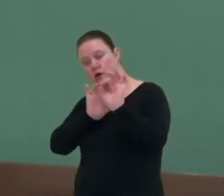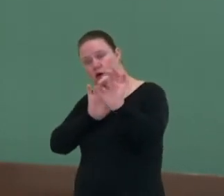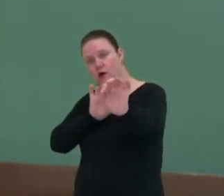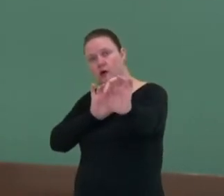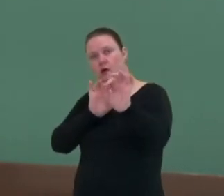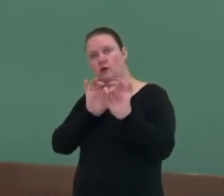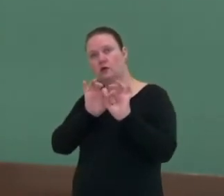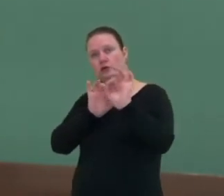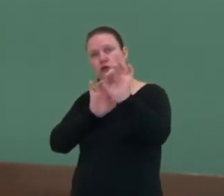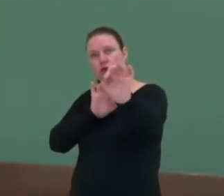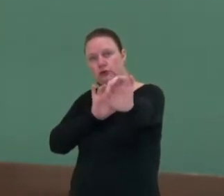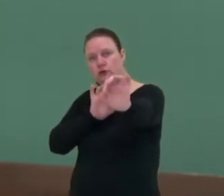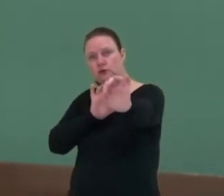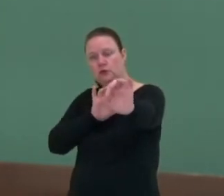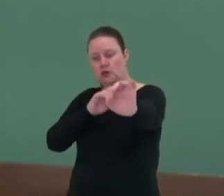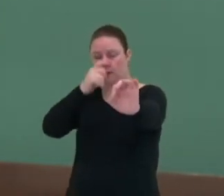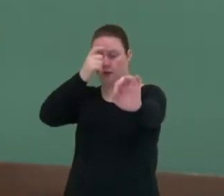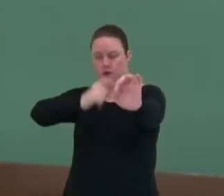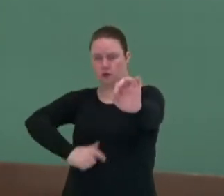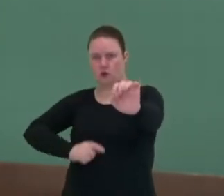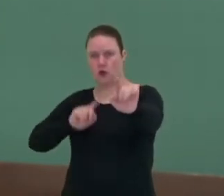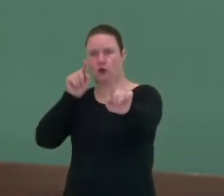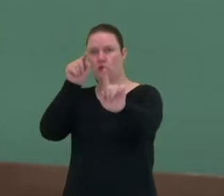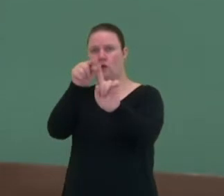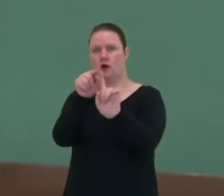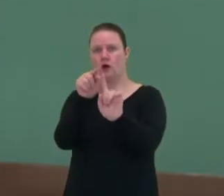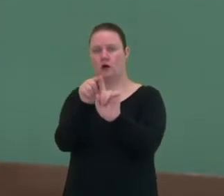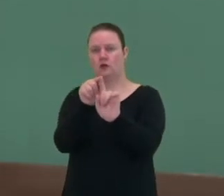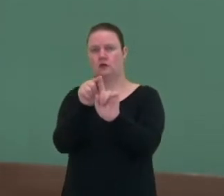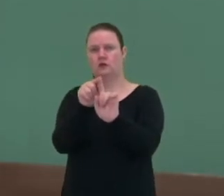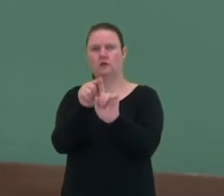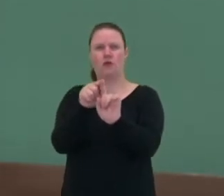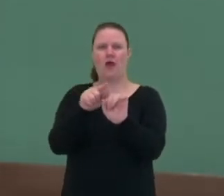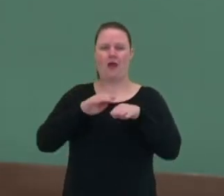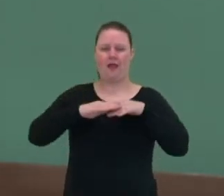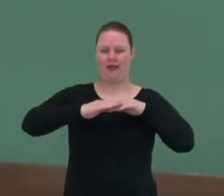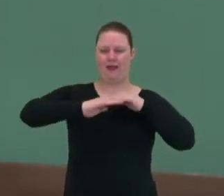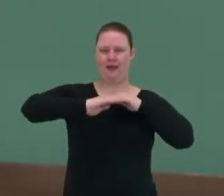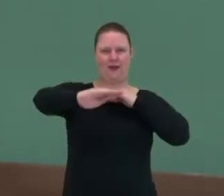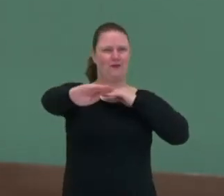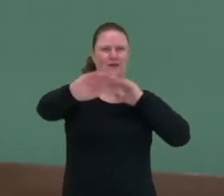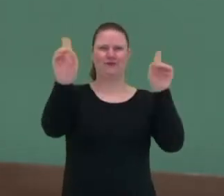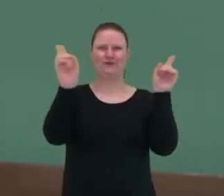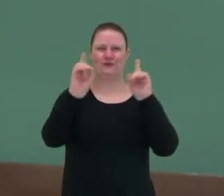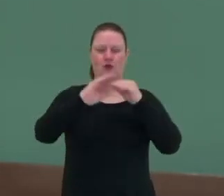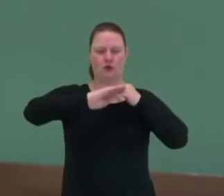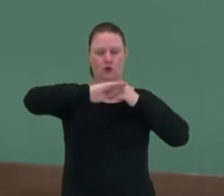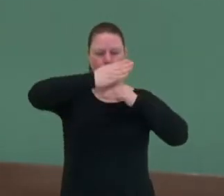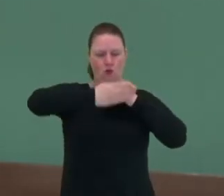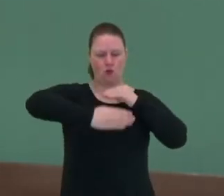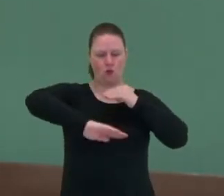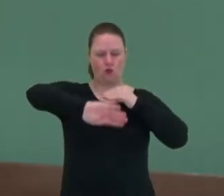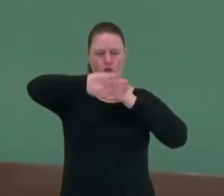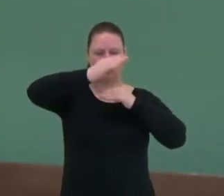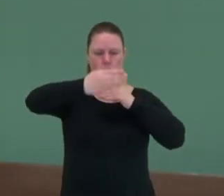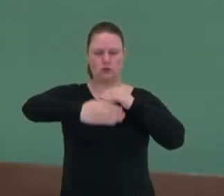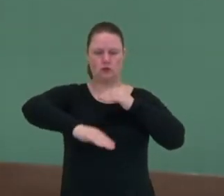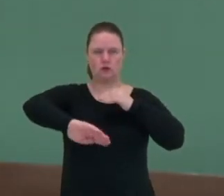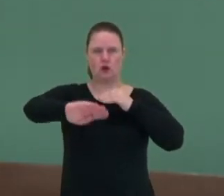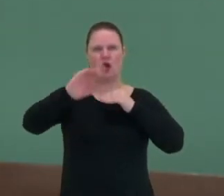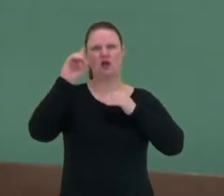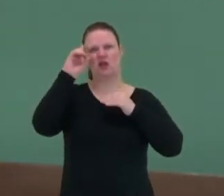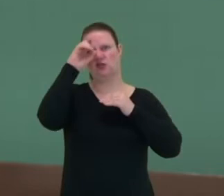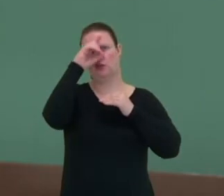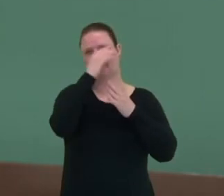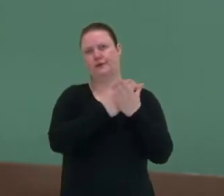entre o atirador e o alvo, ela não é totalmente plana, ela pode ter um certo desnível, né, entre